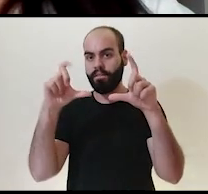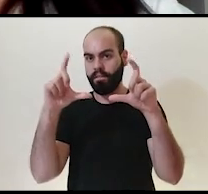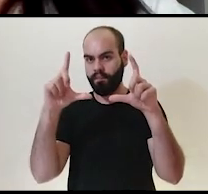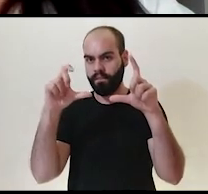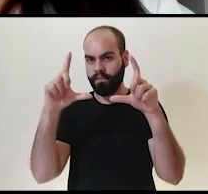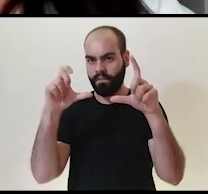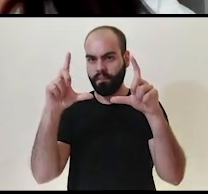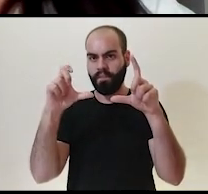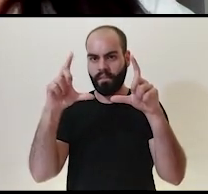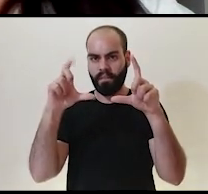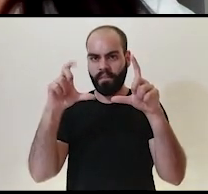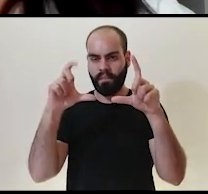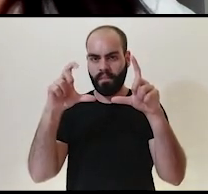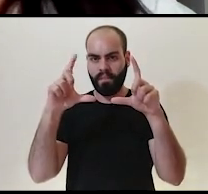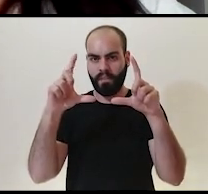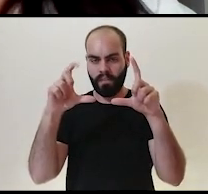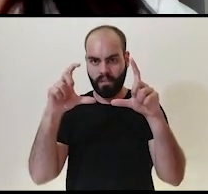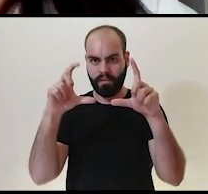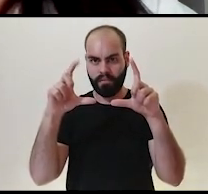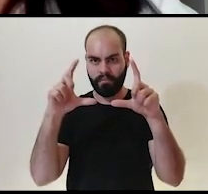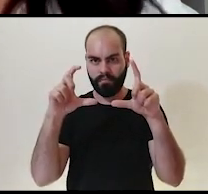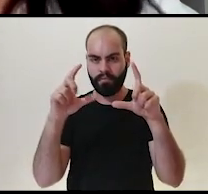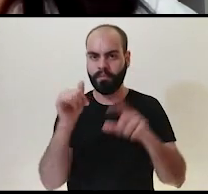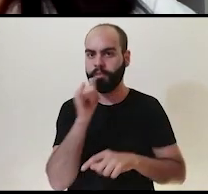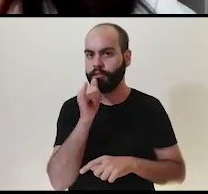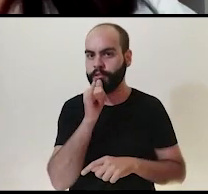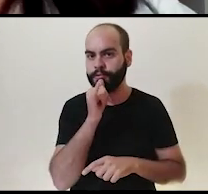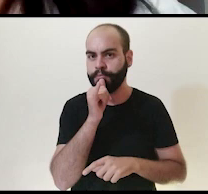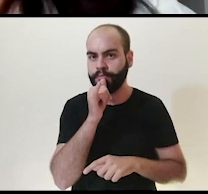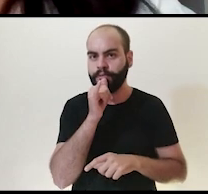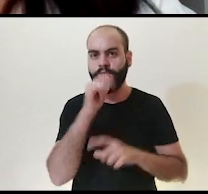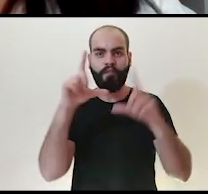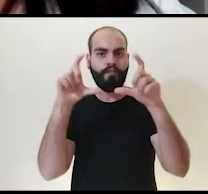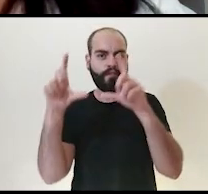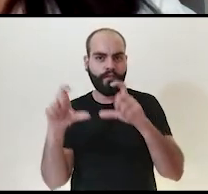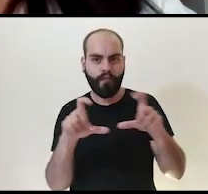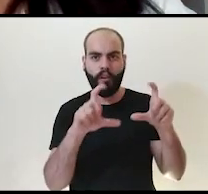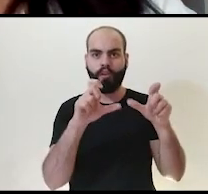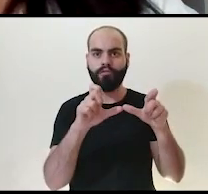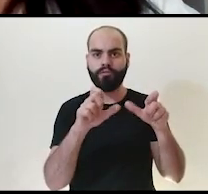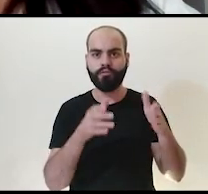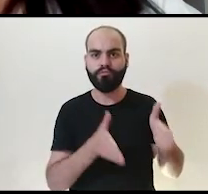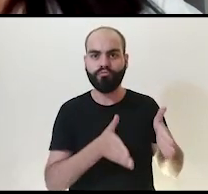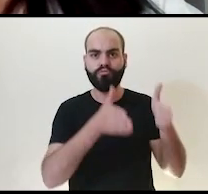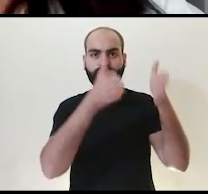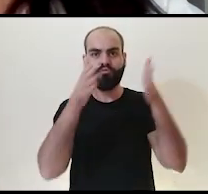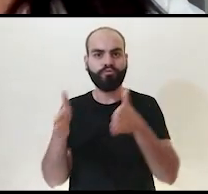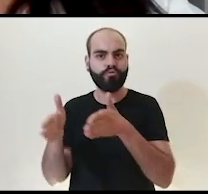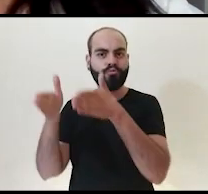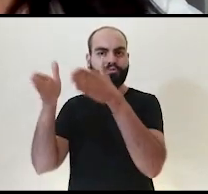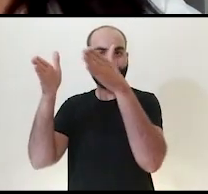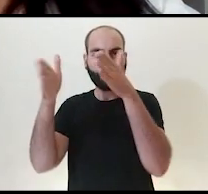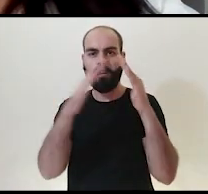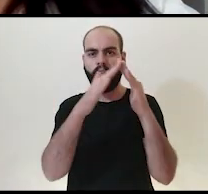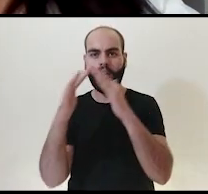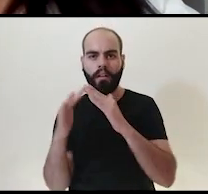poder fotografar pontos da cidade, né, monumentos históricos, cenas em si da